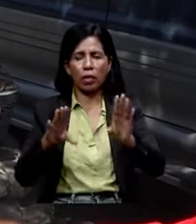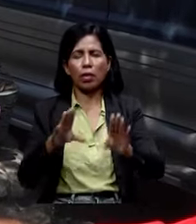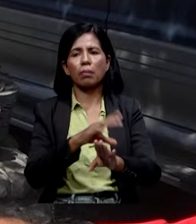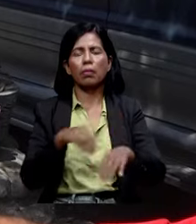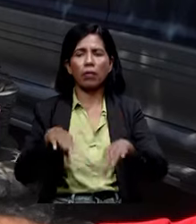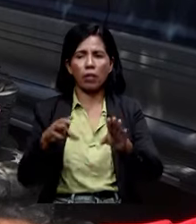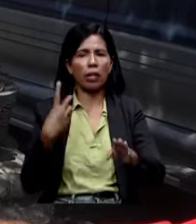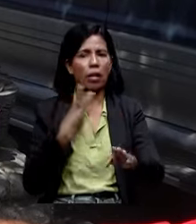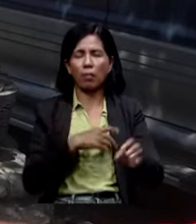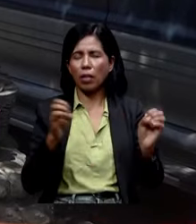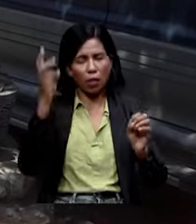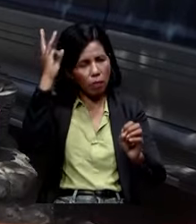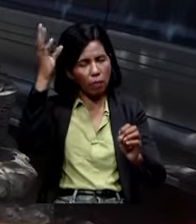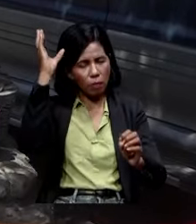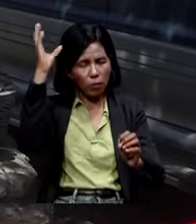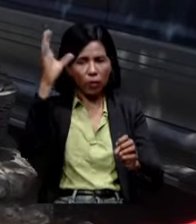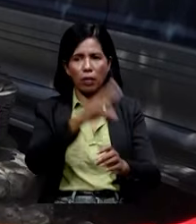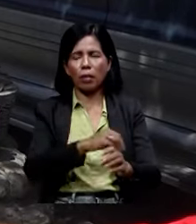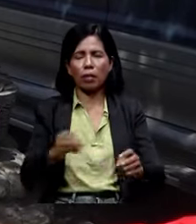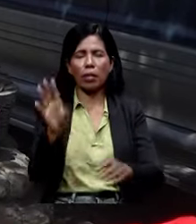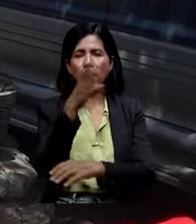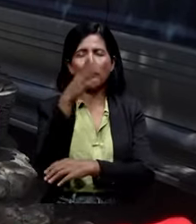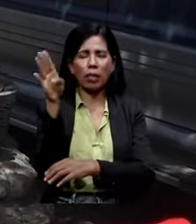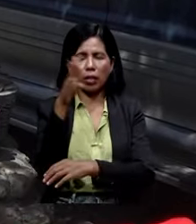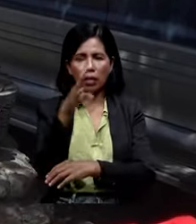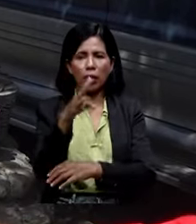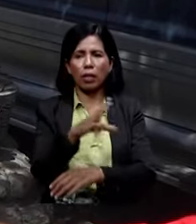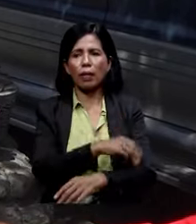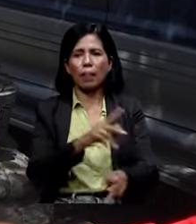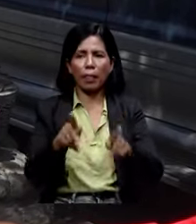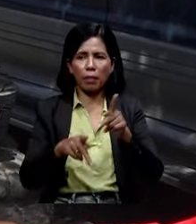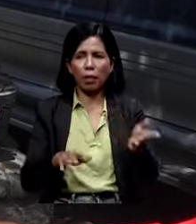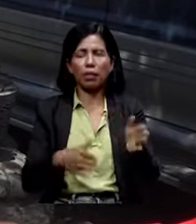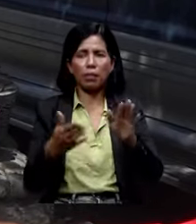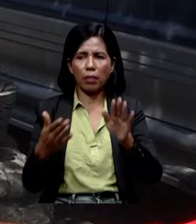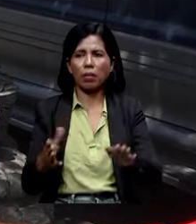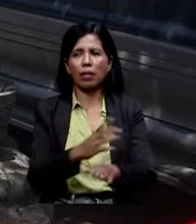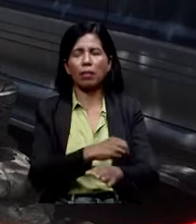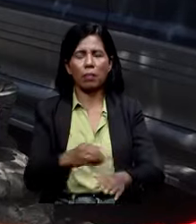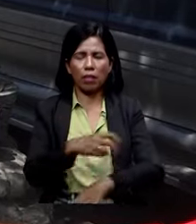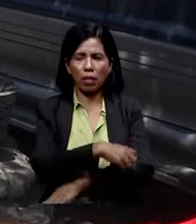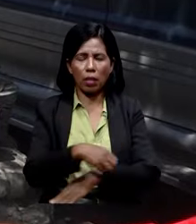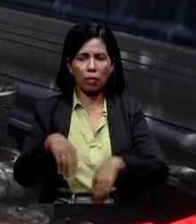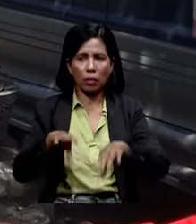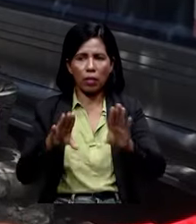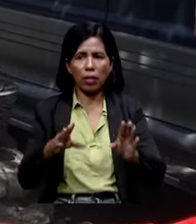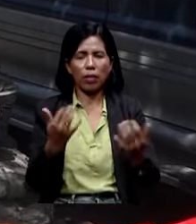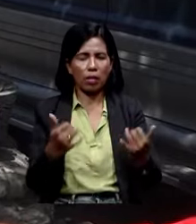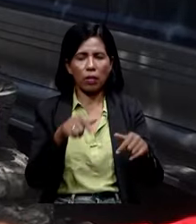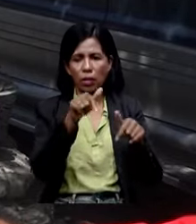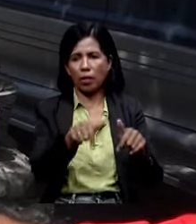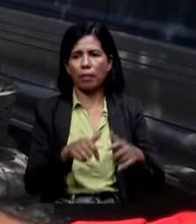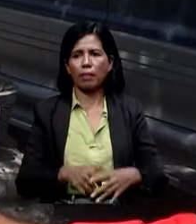E ami la bula katu fang bisiri ini ne bandera lulik. Ka fang ni ne ami ne ba tu mate nurak ni mani nak lori ba fang. Bisiri ini togor hanya